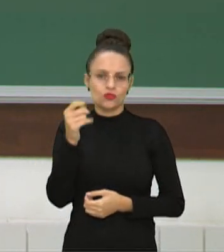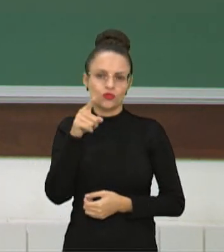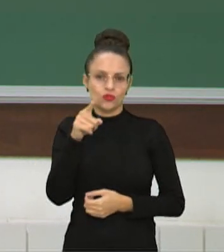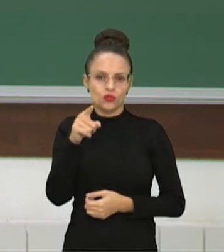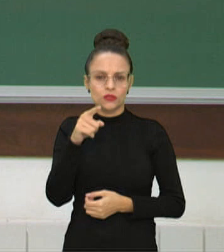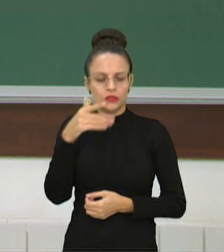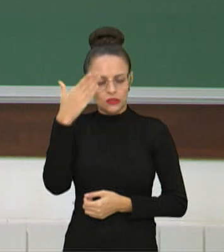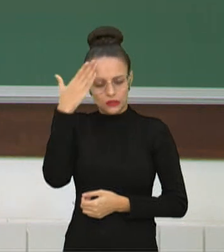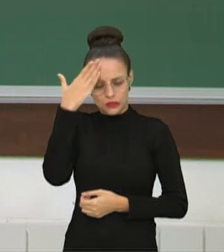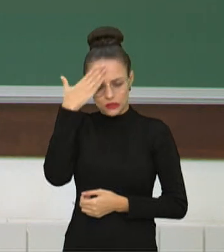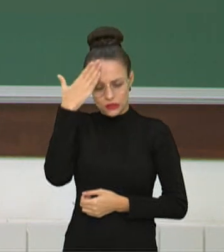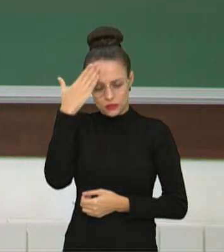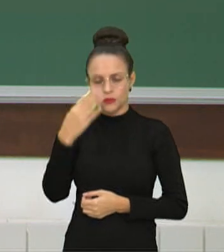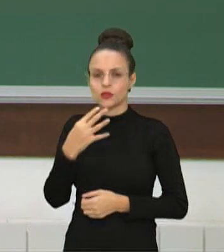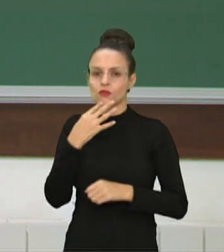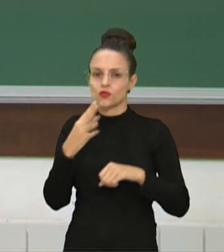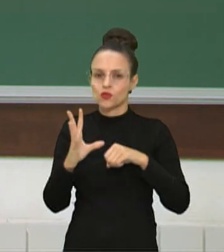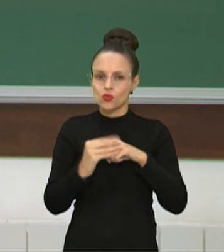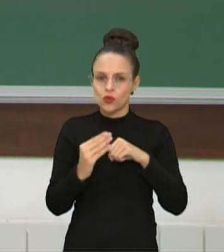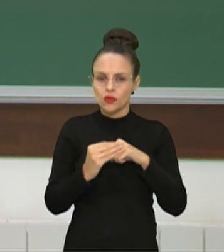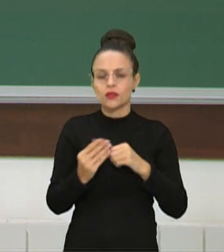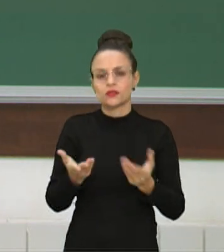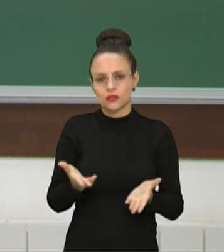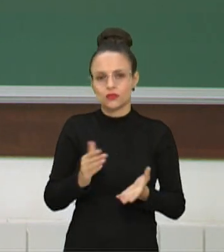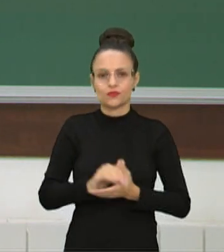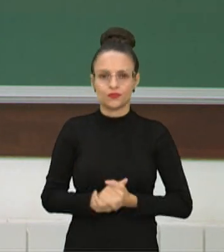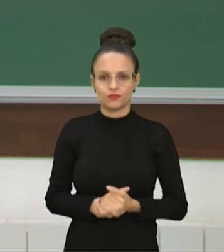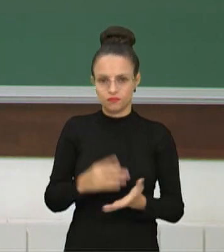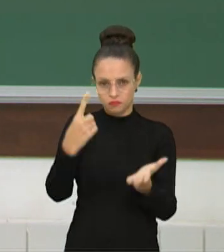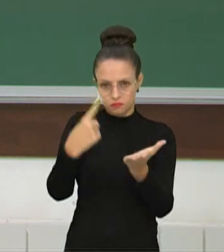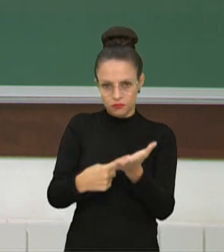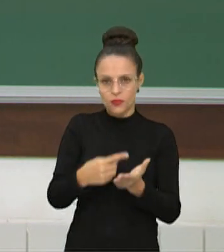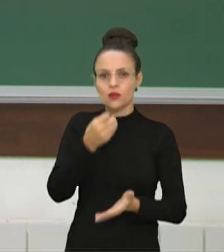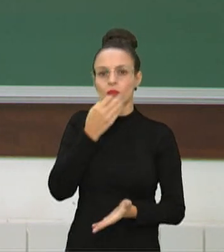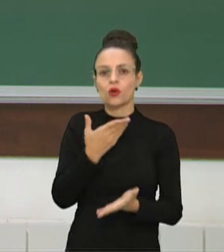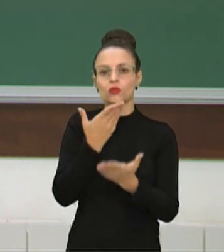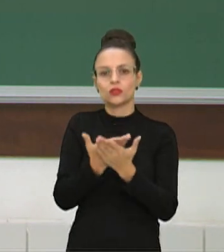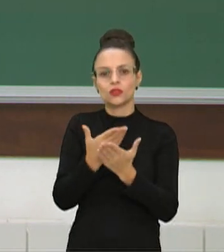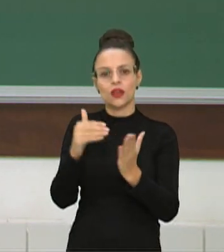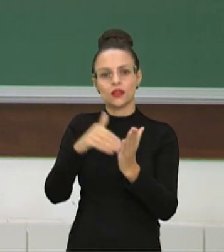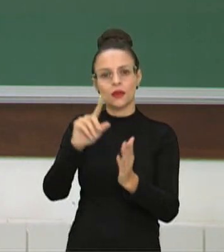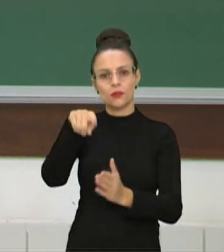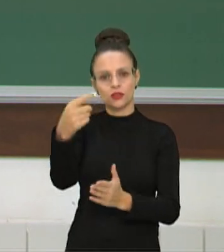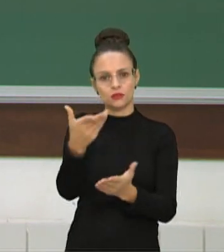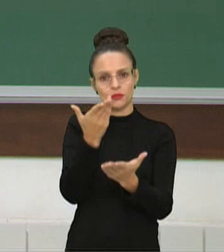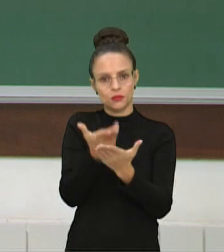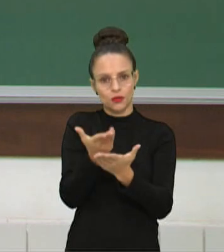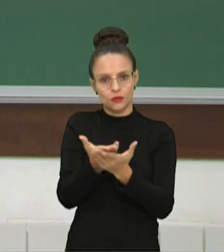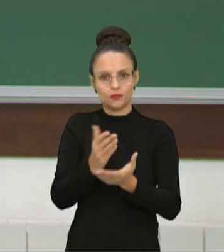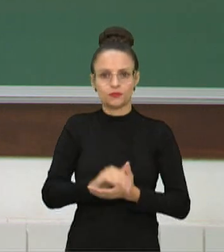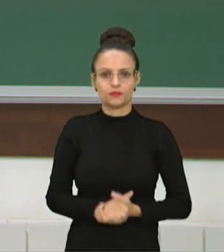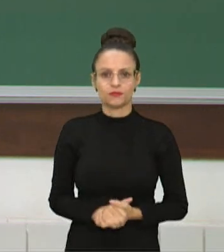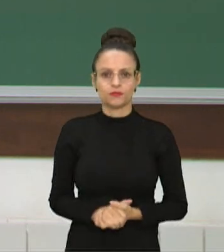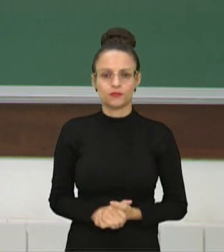você domine essas ideias. Combinado? Bons estudos e até a próxima aula.